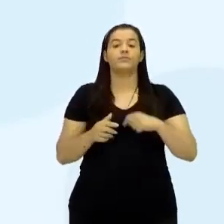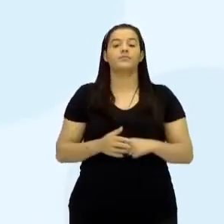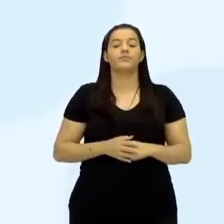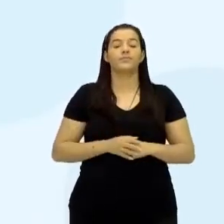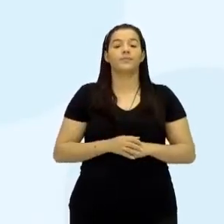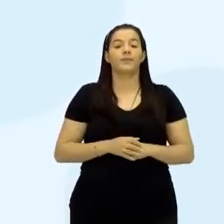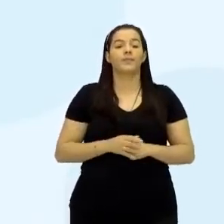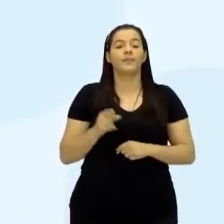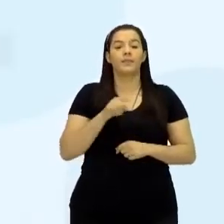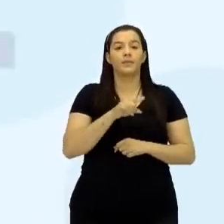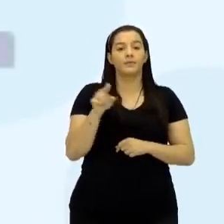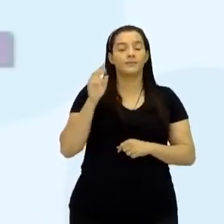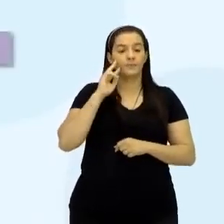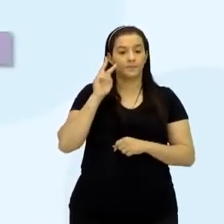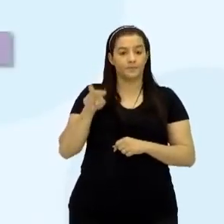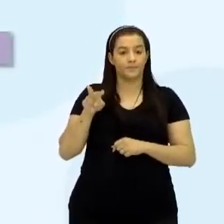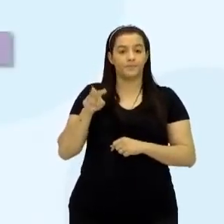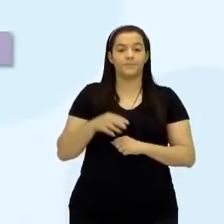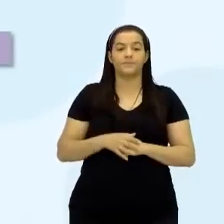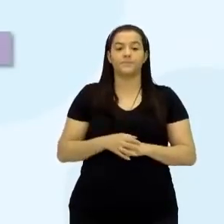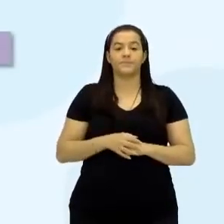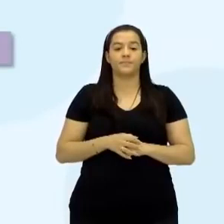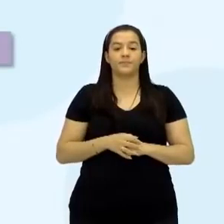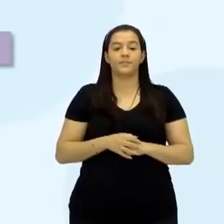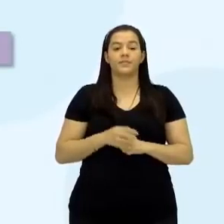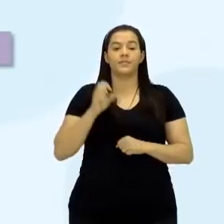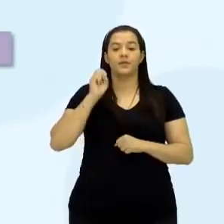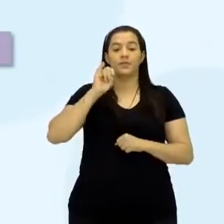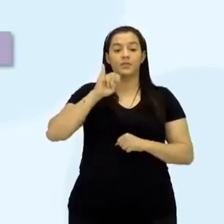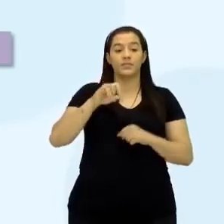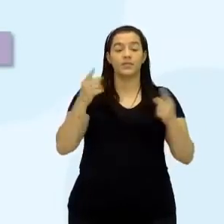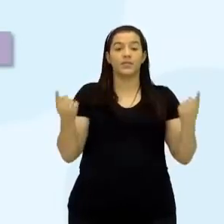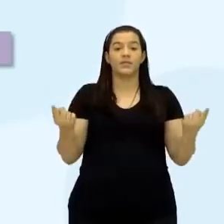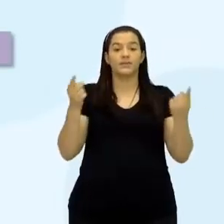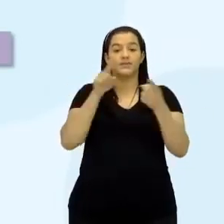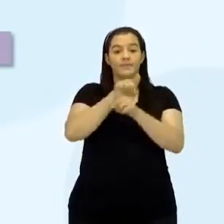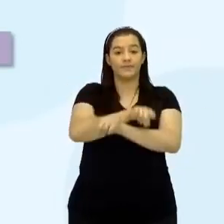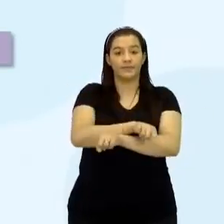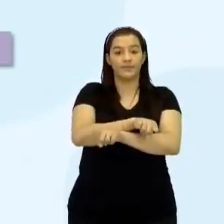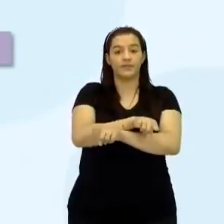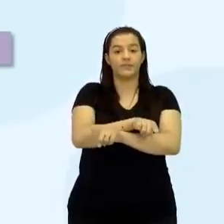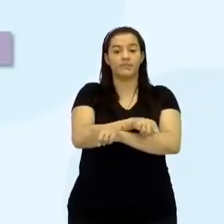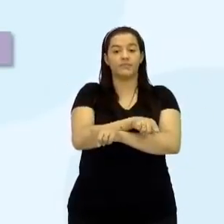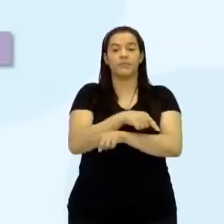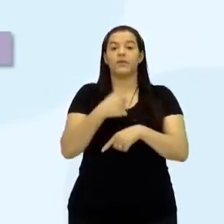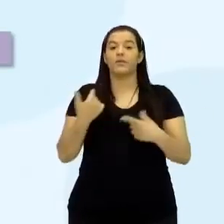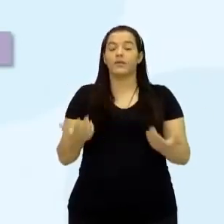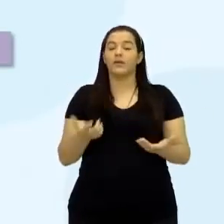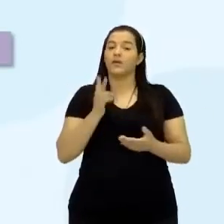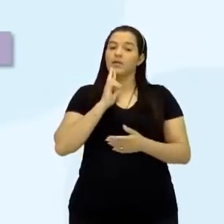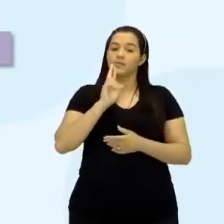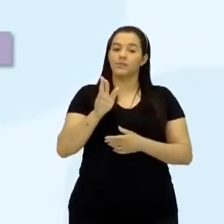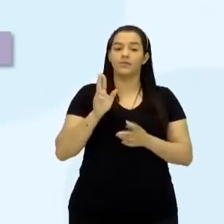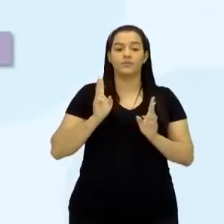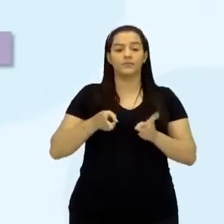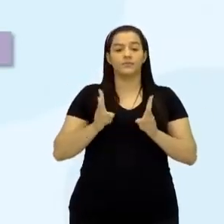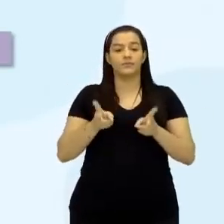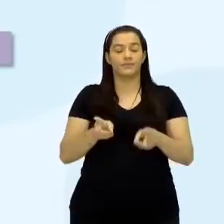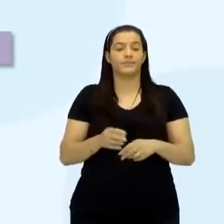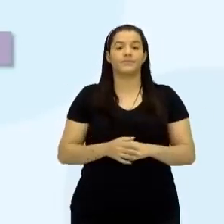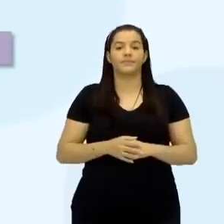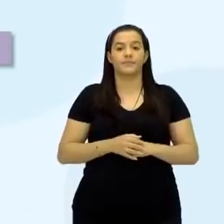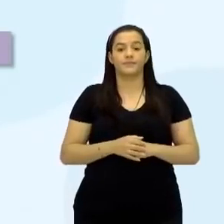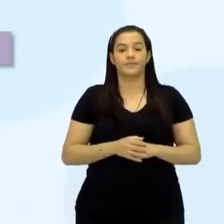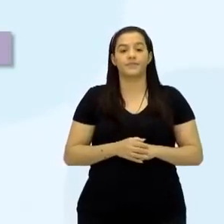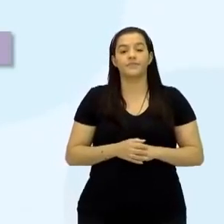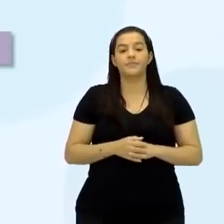tá? Dá uma olhadinha aí, ó. Se invertermos a ordem das operações, o resultado permanece. Era nesse ponto que eu queria